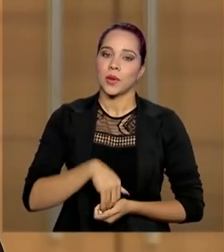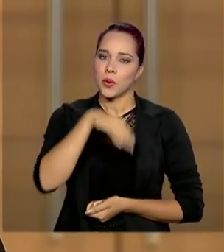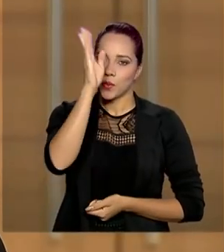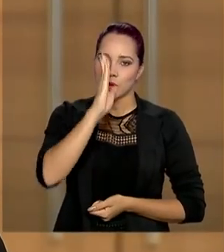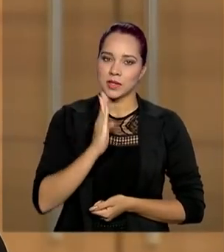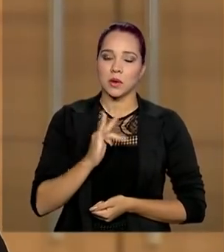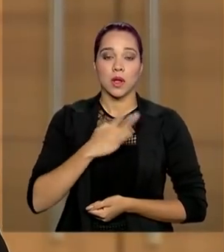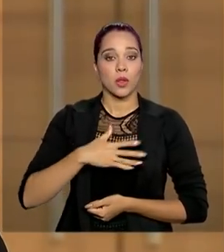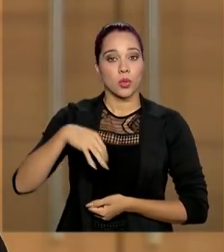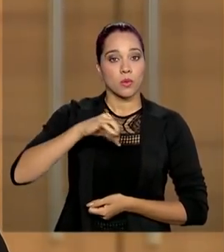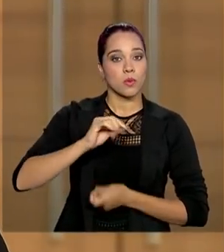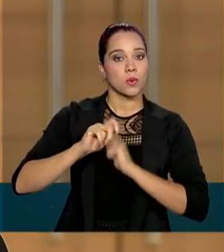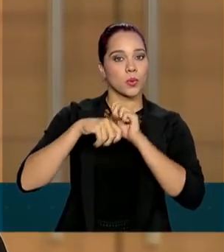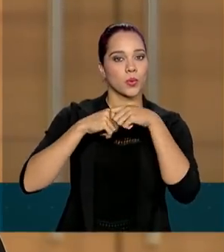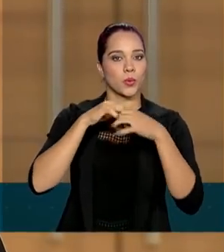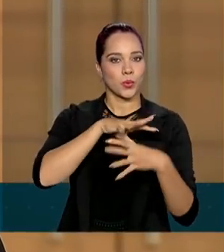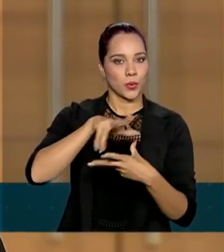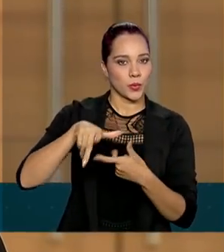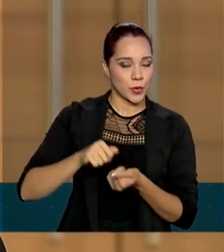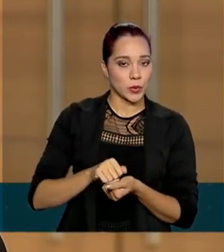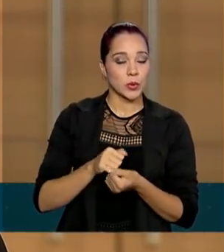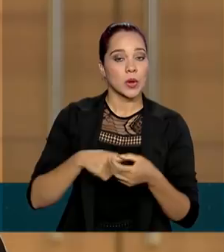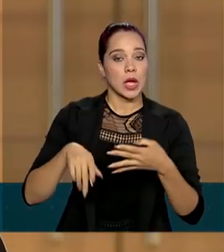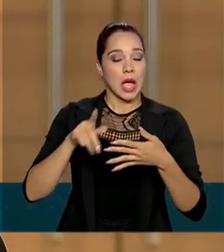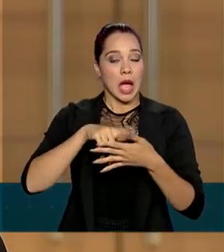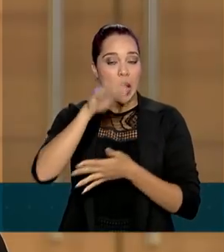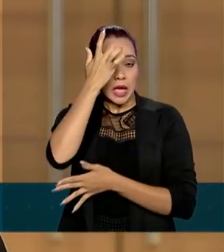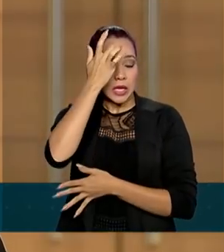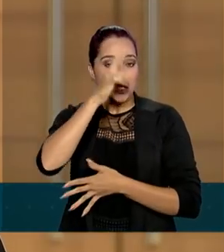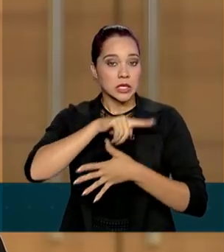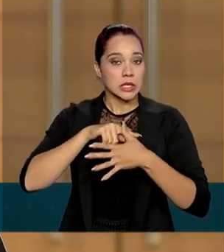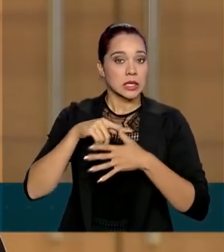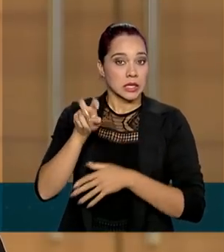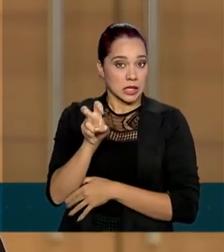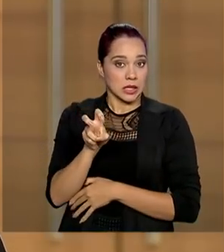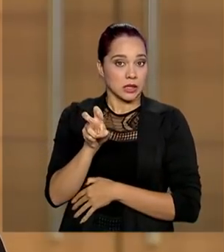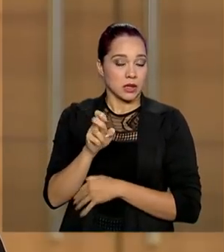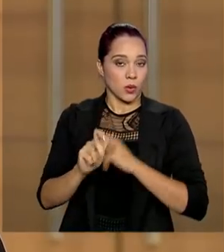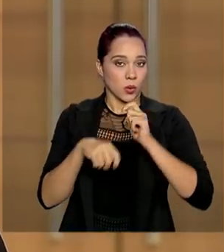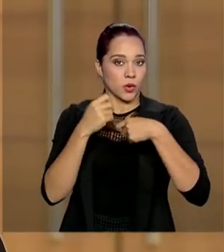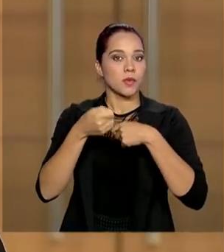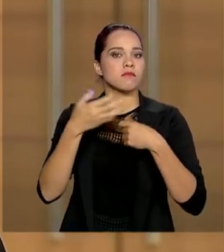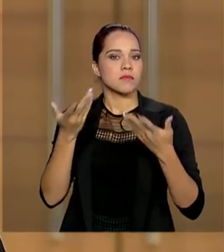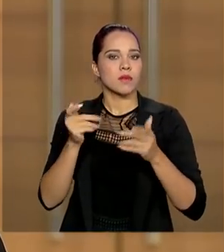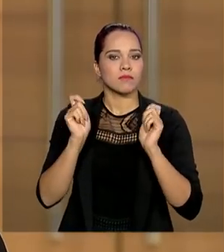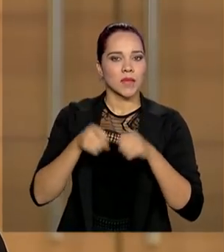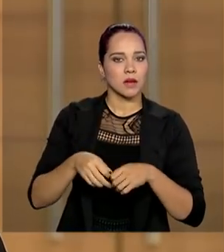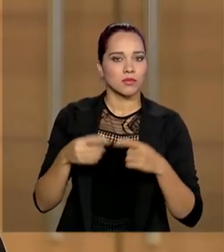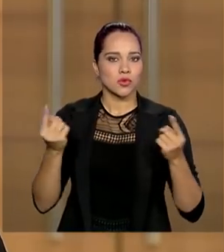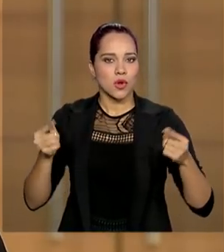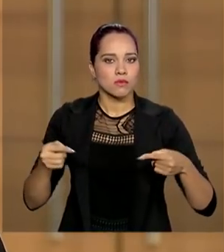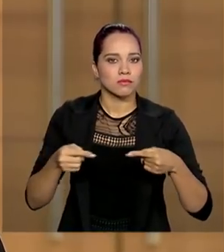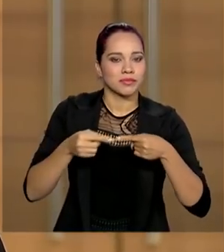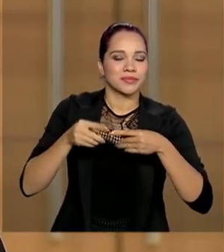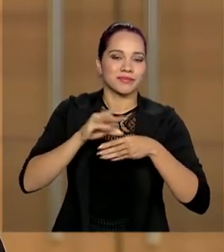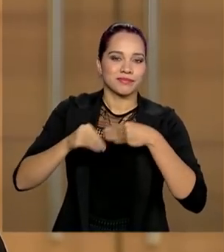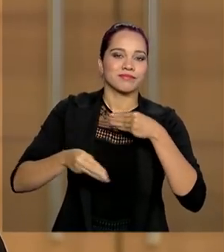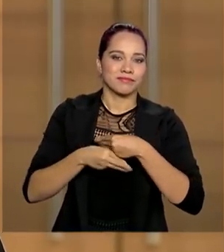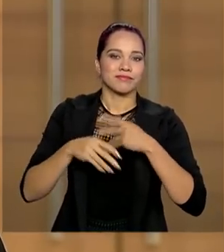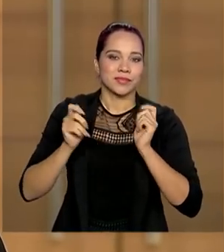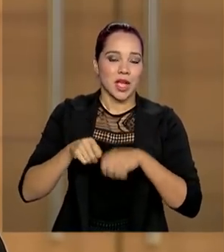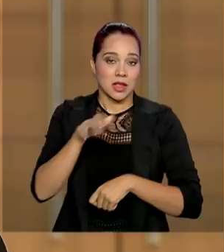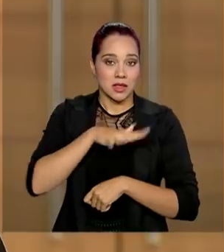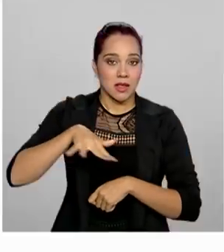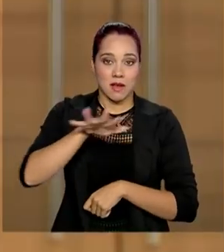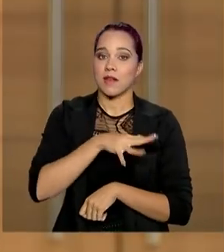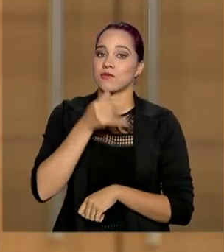nona economia do mundo a índia a quinta economia nós temos complementariedade imensa no setor